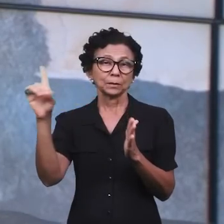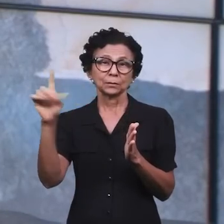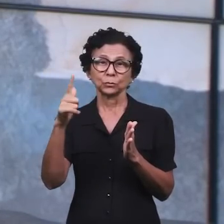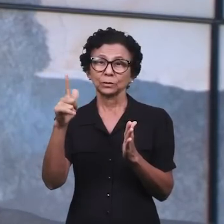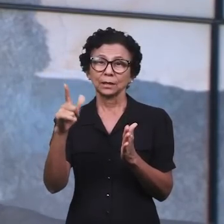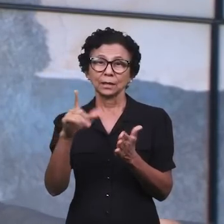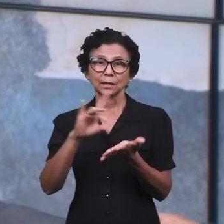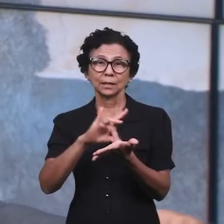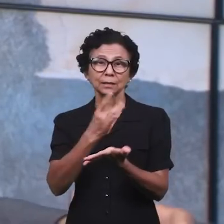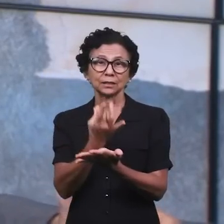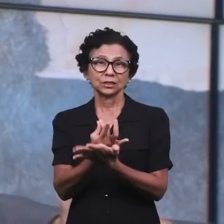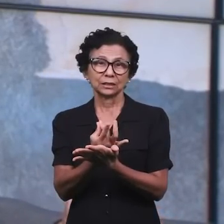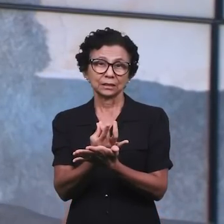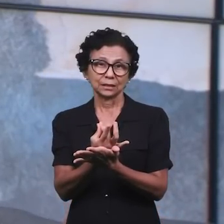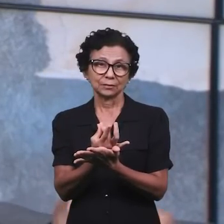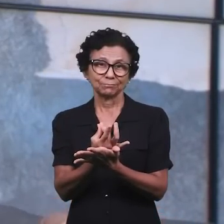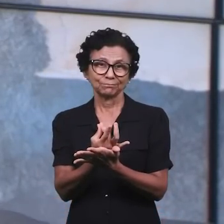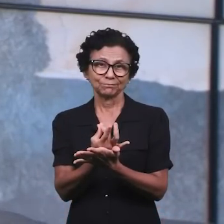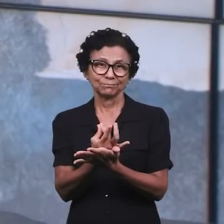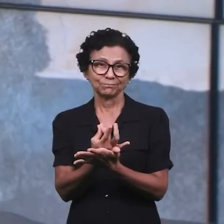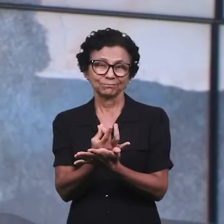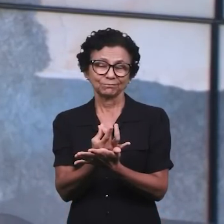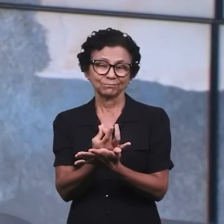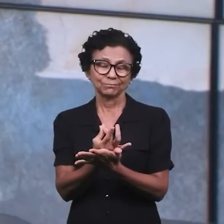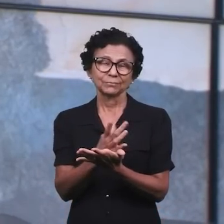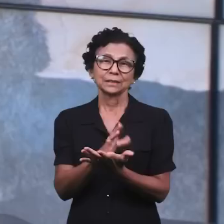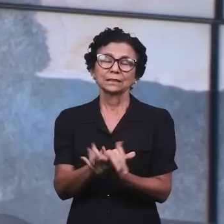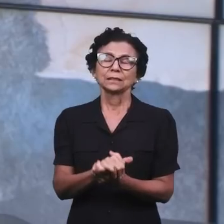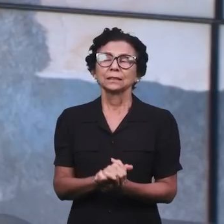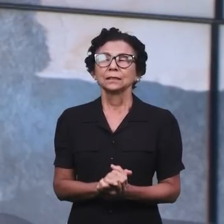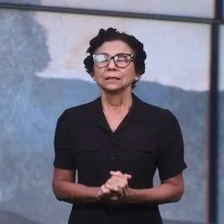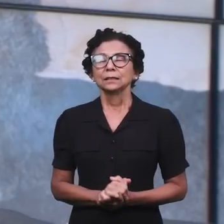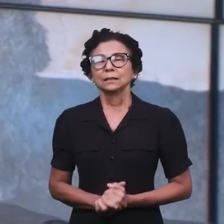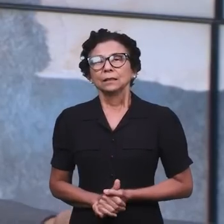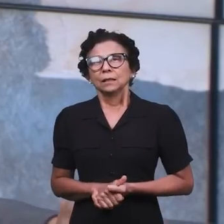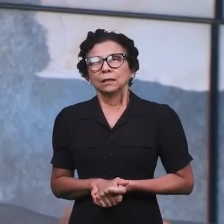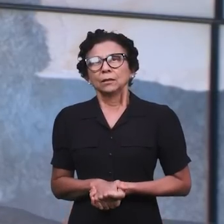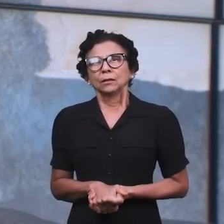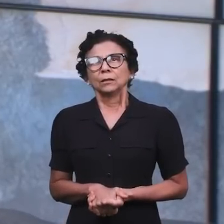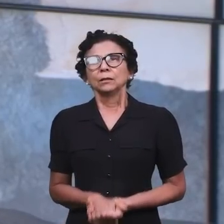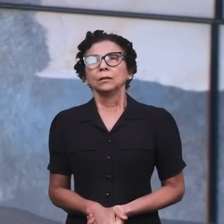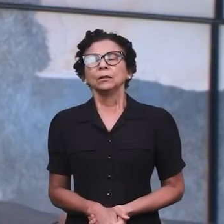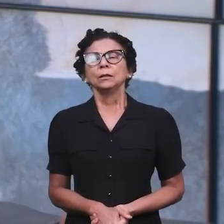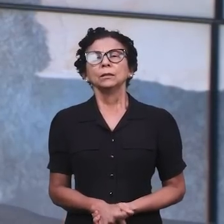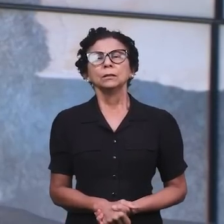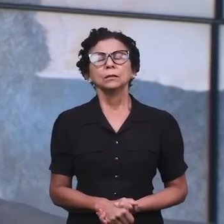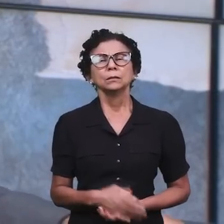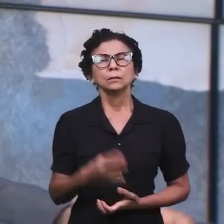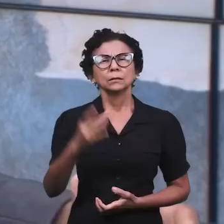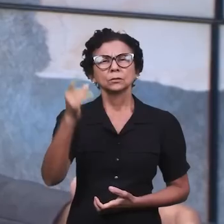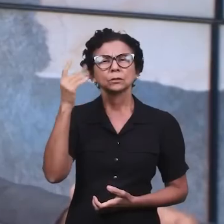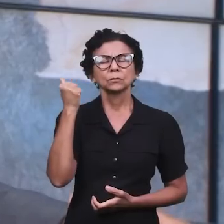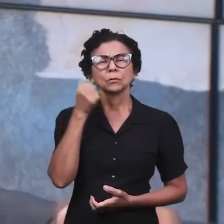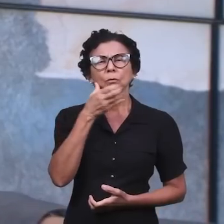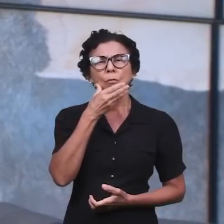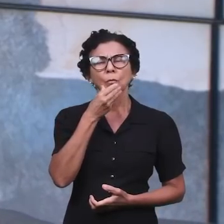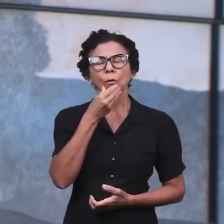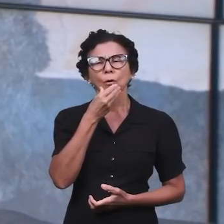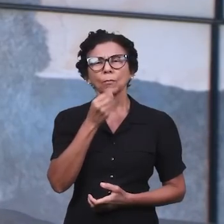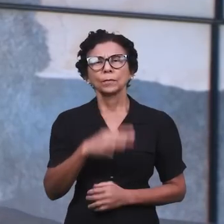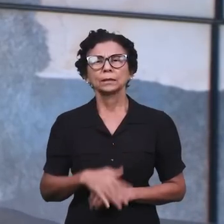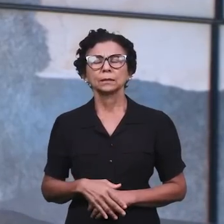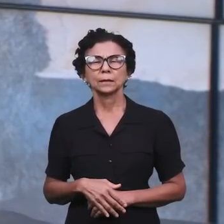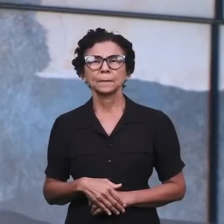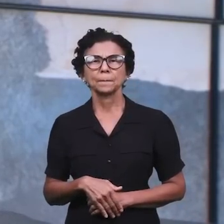Senhor. Conforme você bem disse, quando Constantino ele assumiu